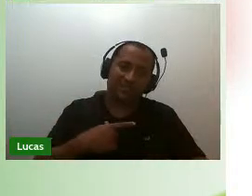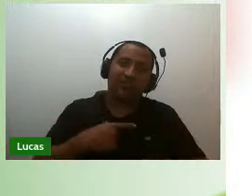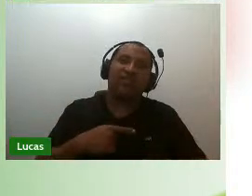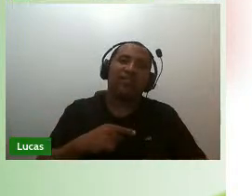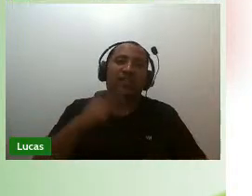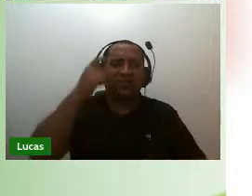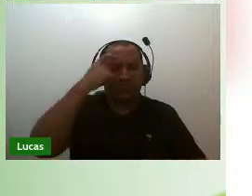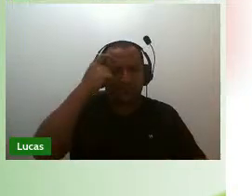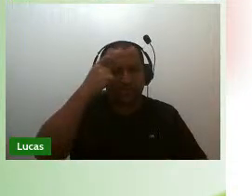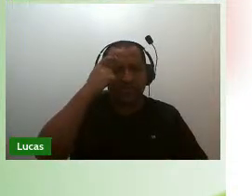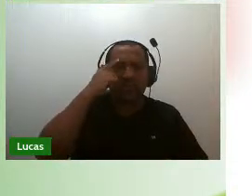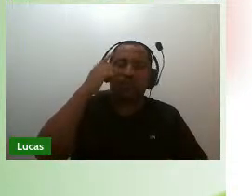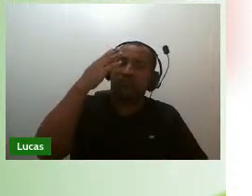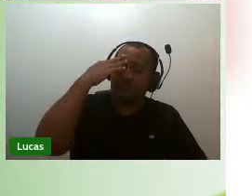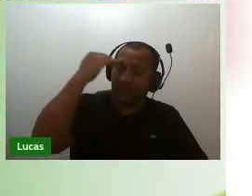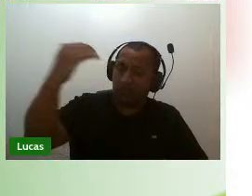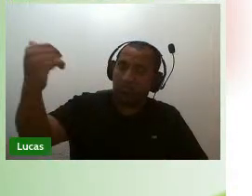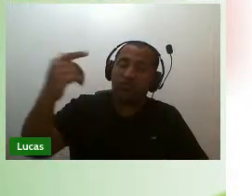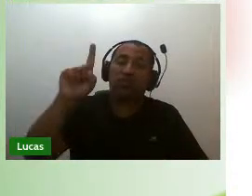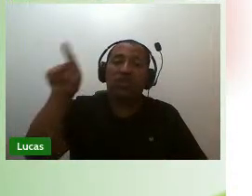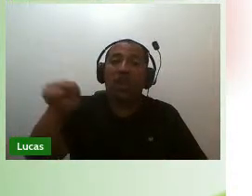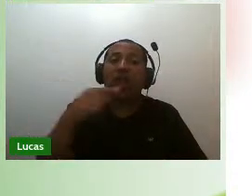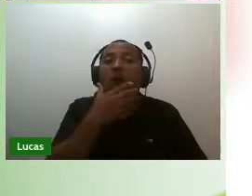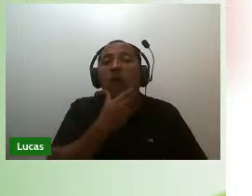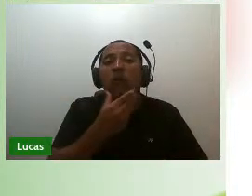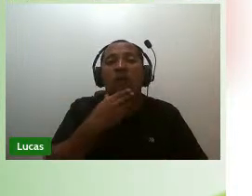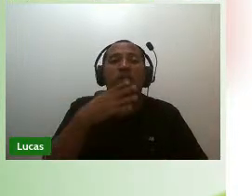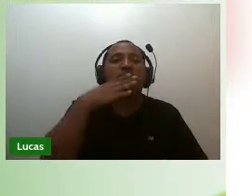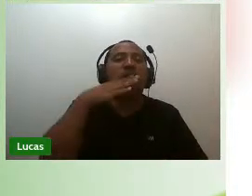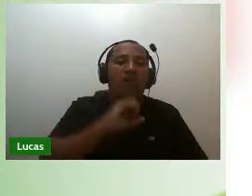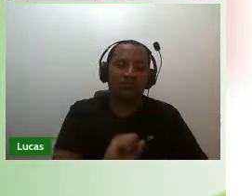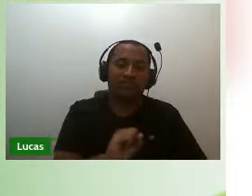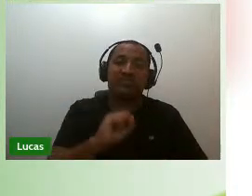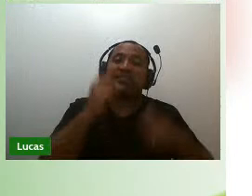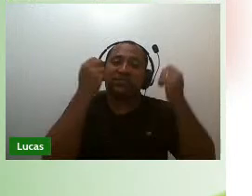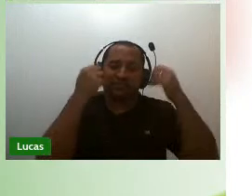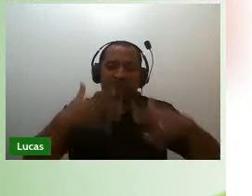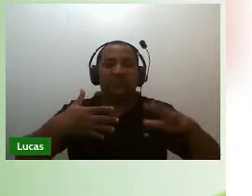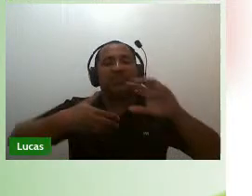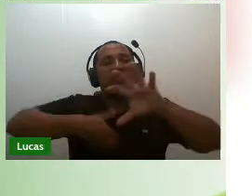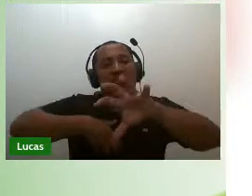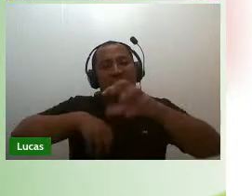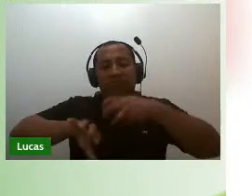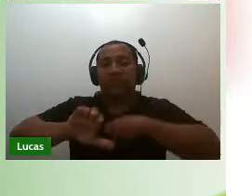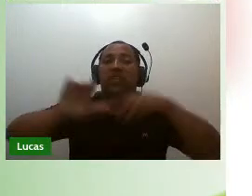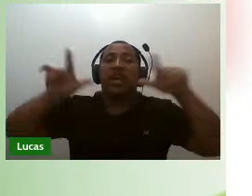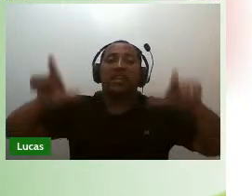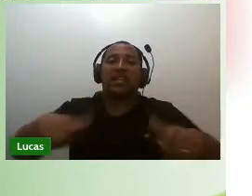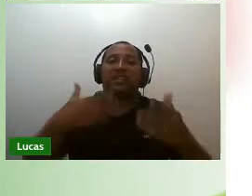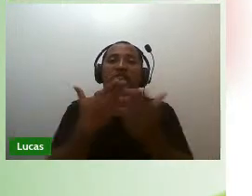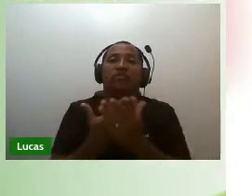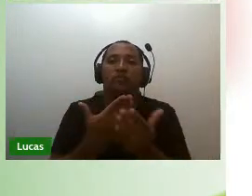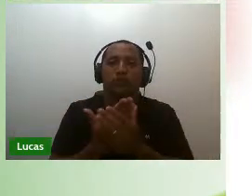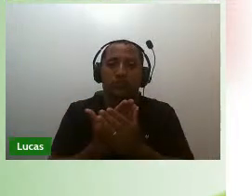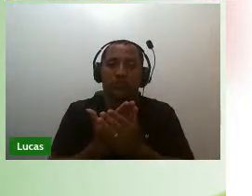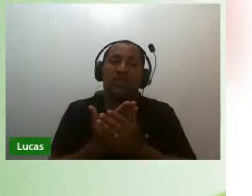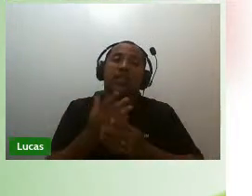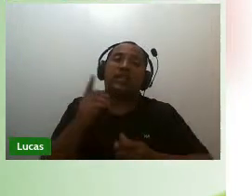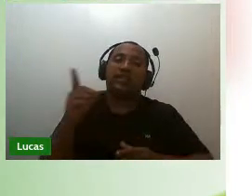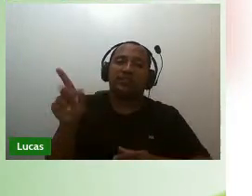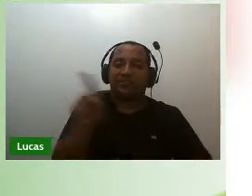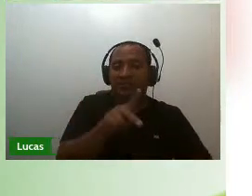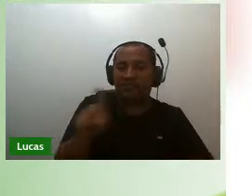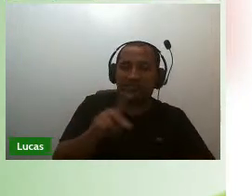nosso pensador, Paulo Freire, que afirmava que a empatia no contexto da sala de aula ocorre quando o professor pega